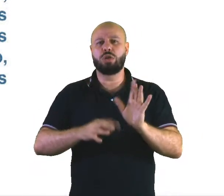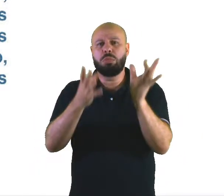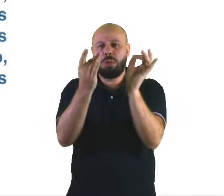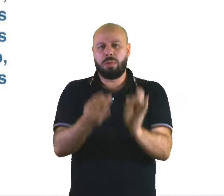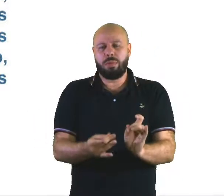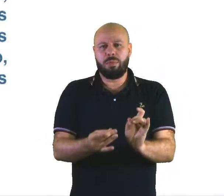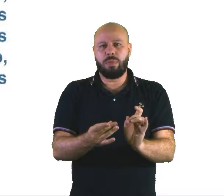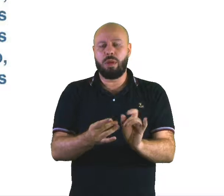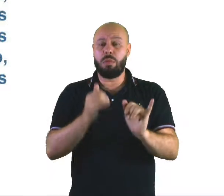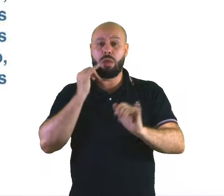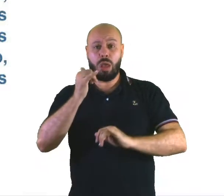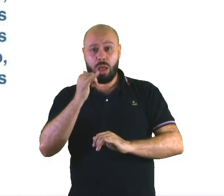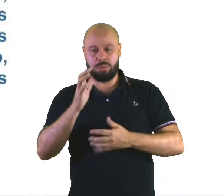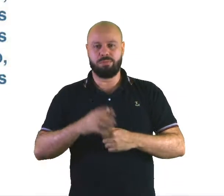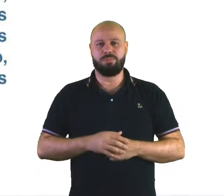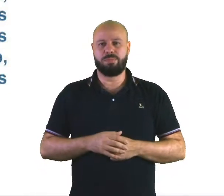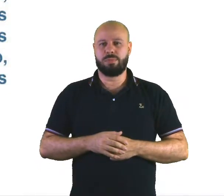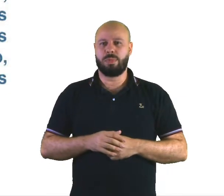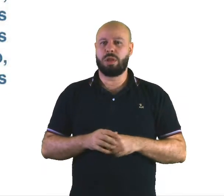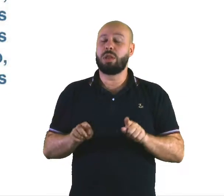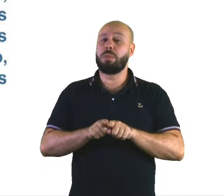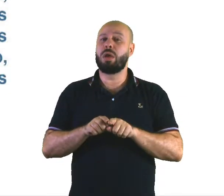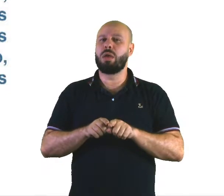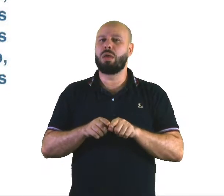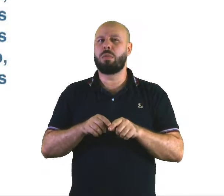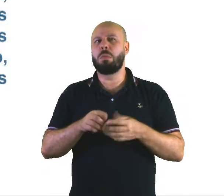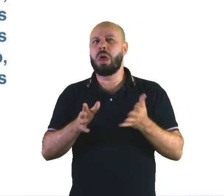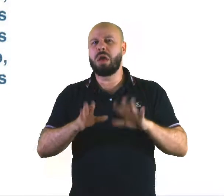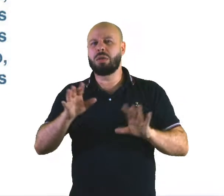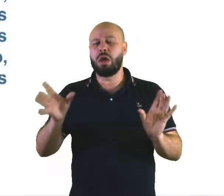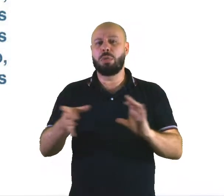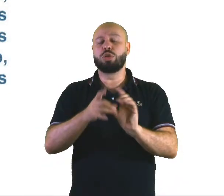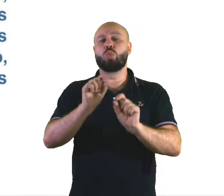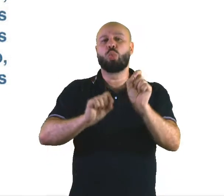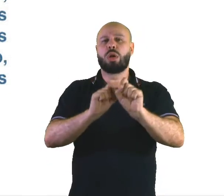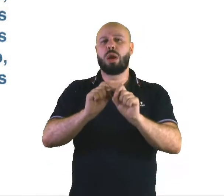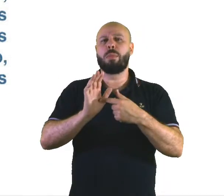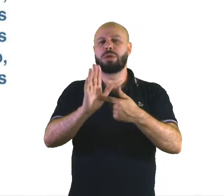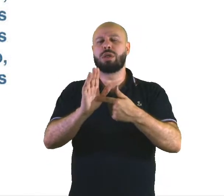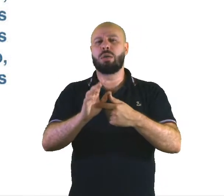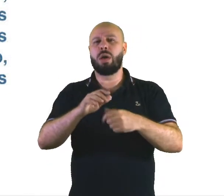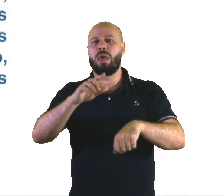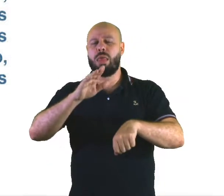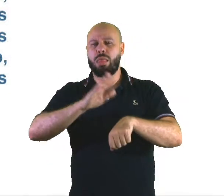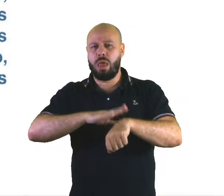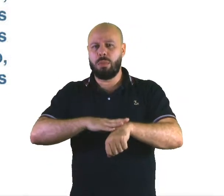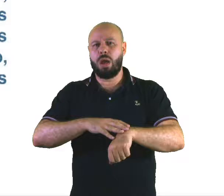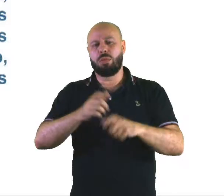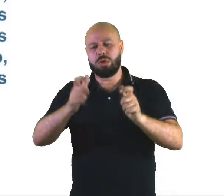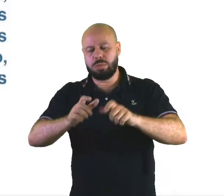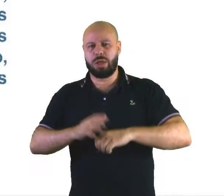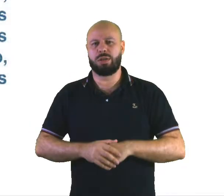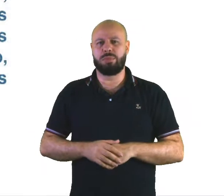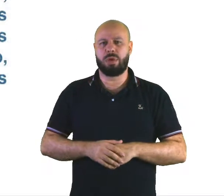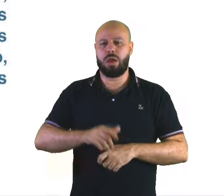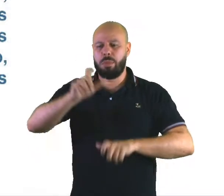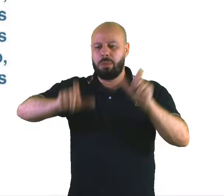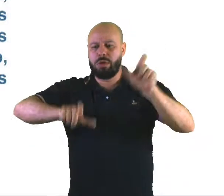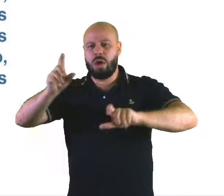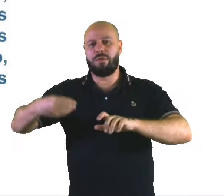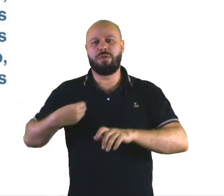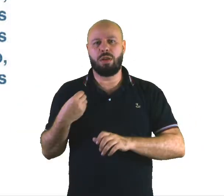descritivos e narrativos, ao mesmo tempo apresentando, portanto, tempo, espaço e as